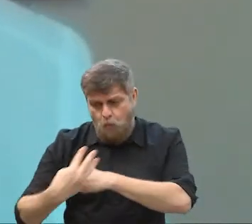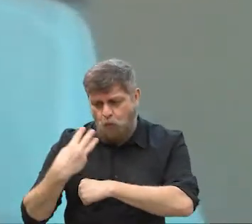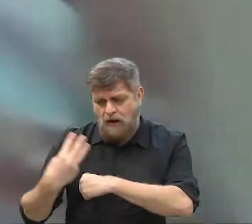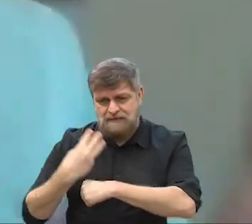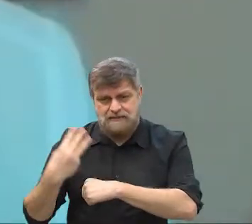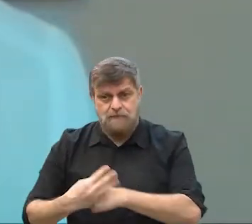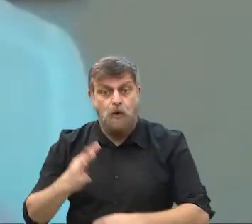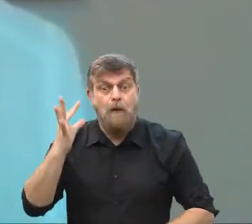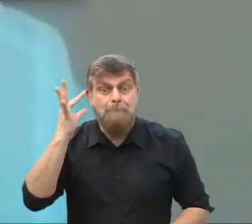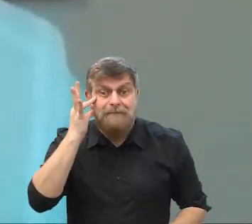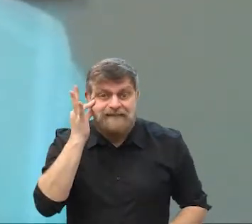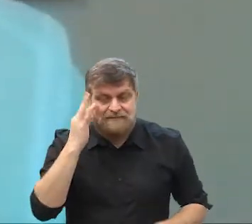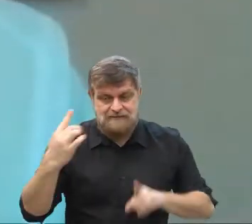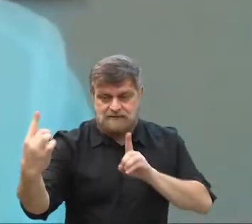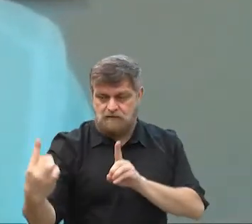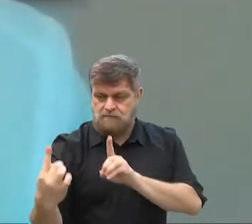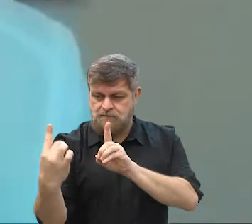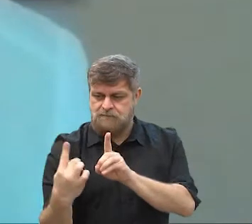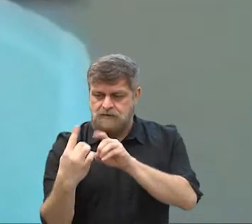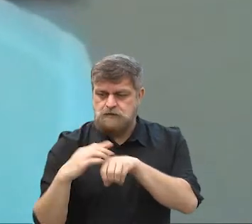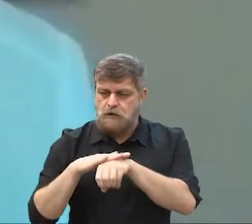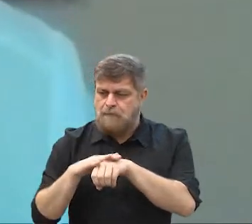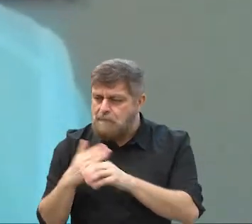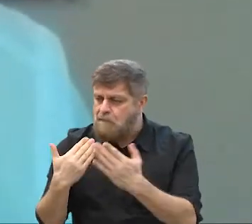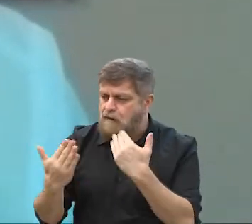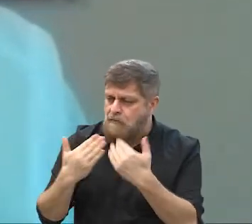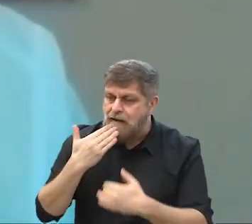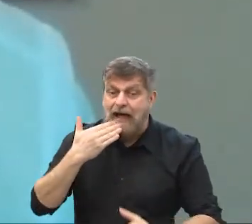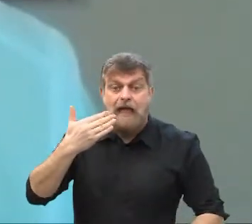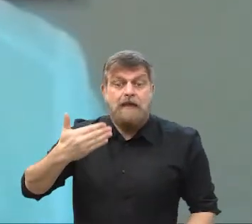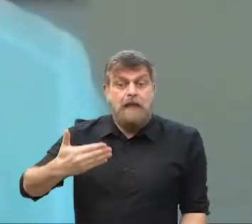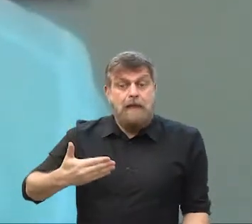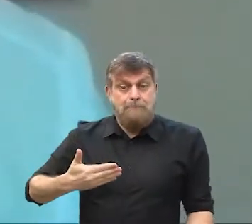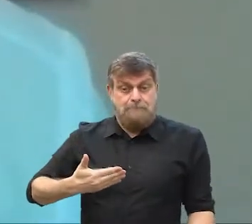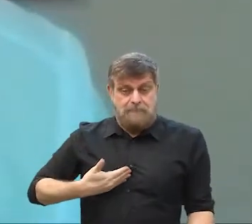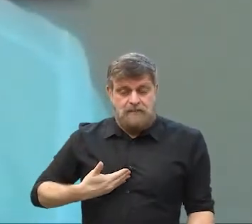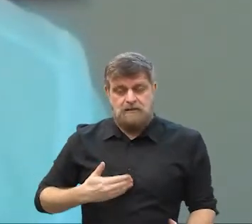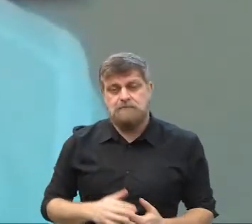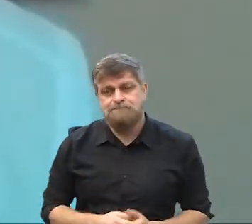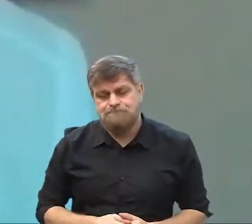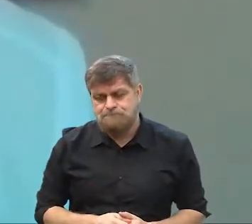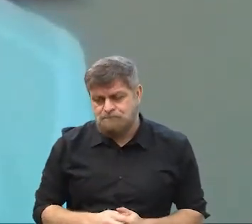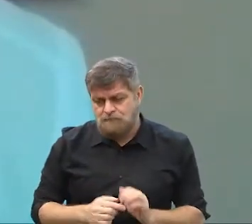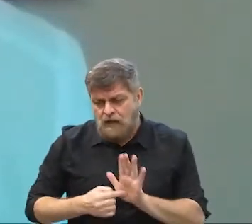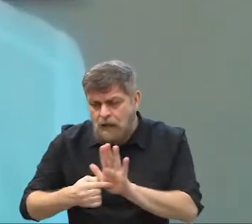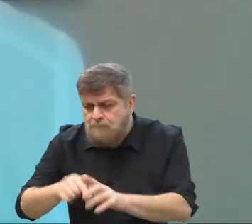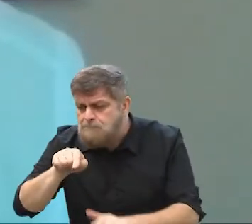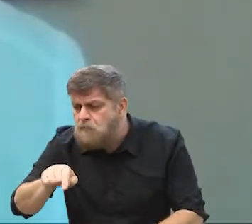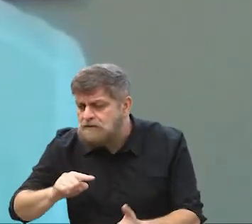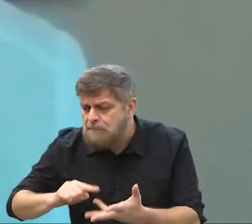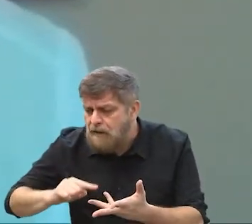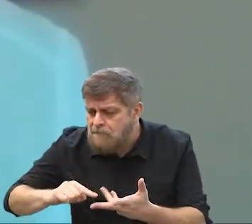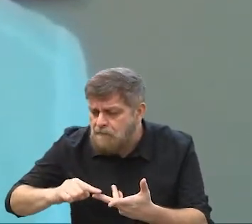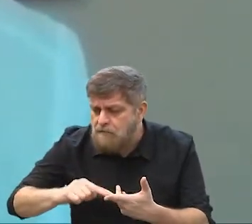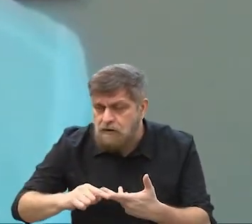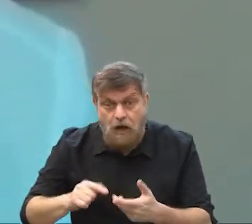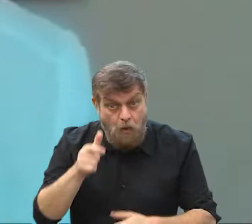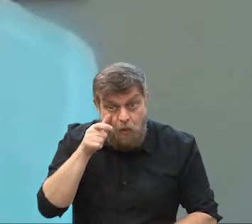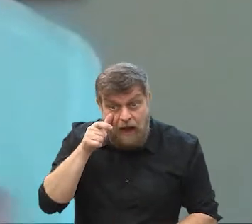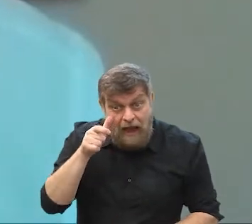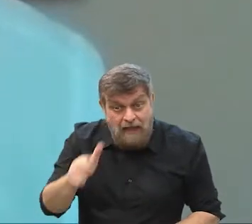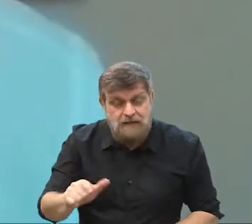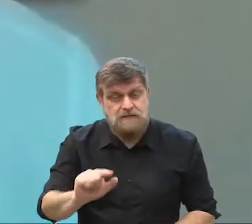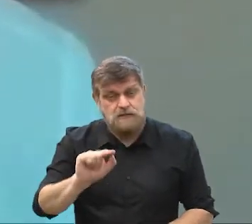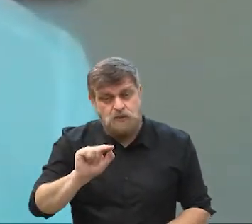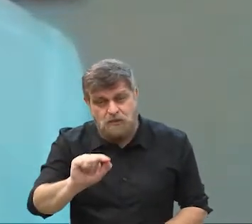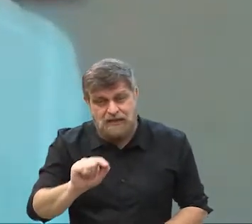ou pessoalmente, elas fazem as solicitações. E é interessante que são